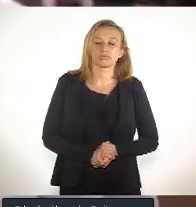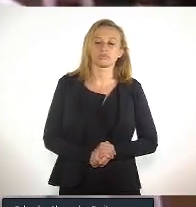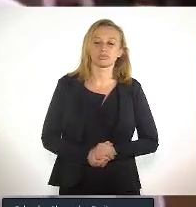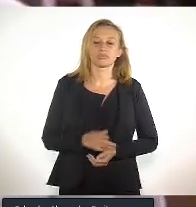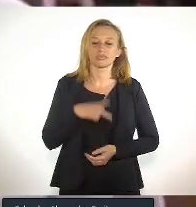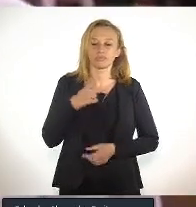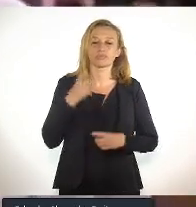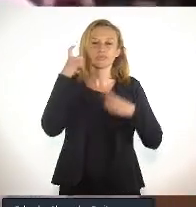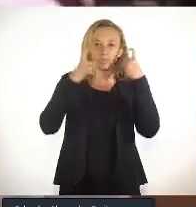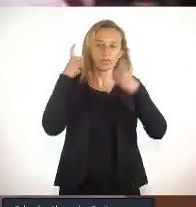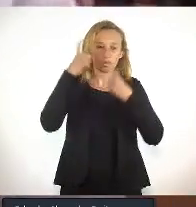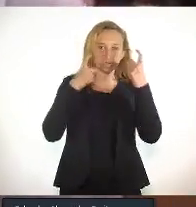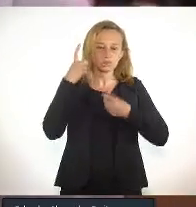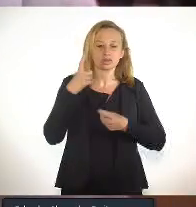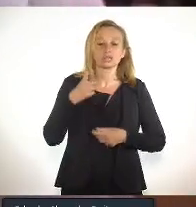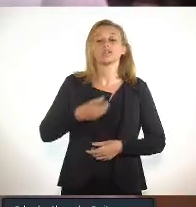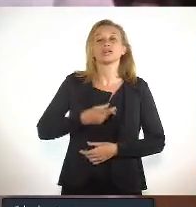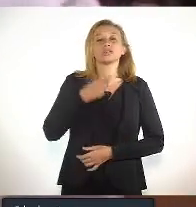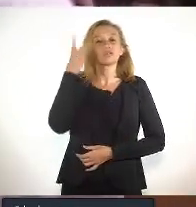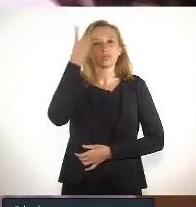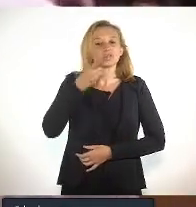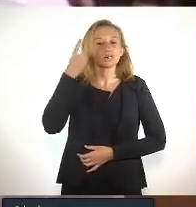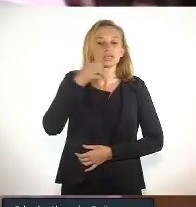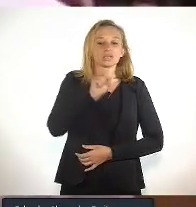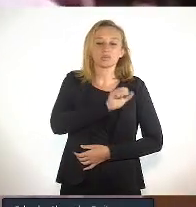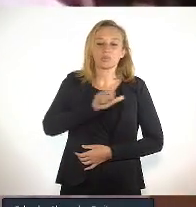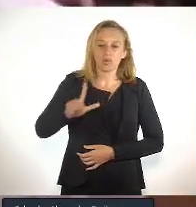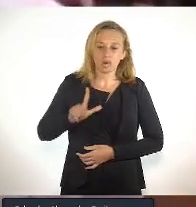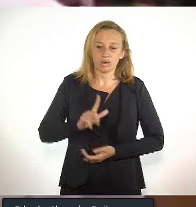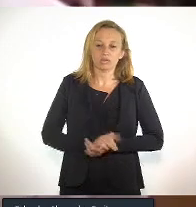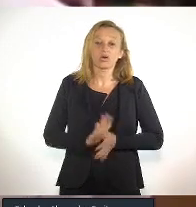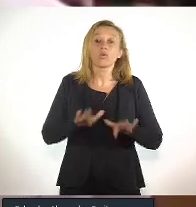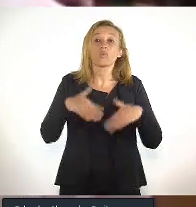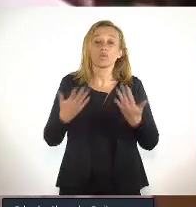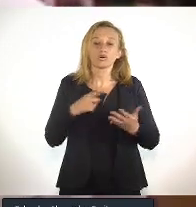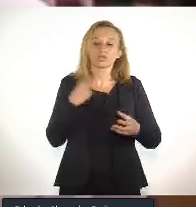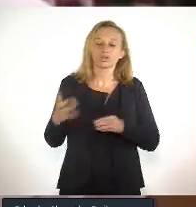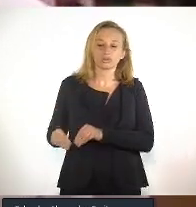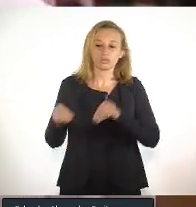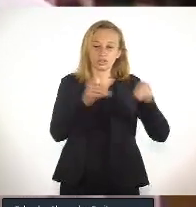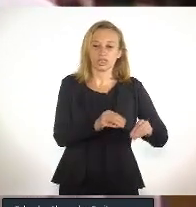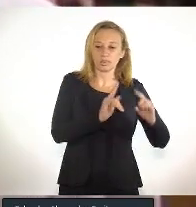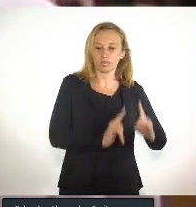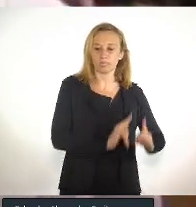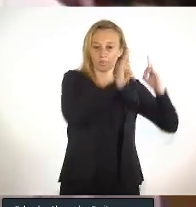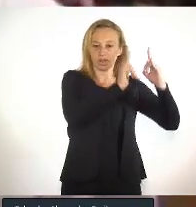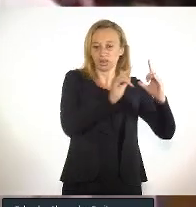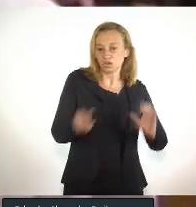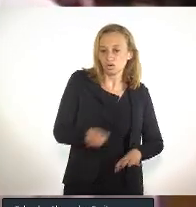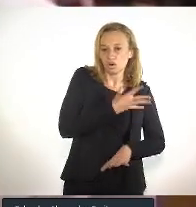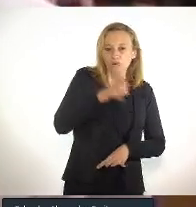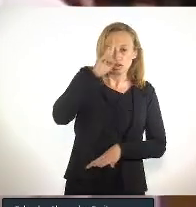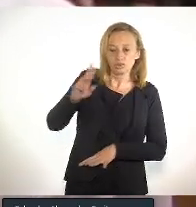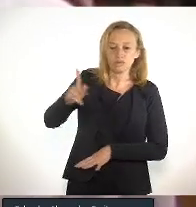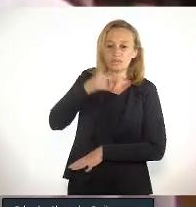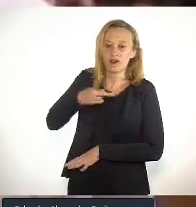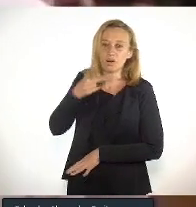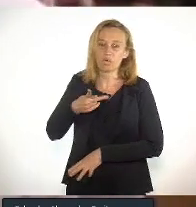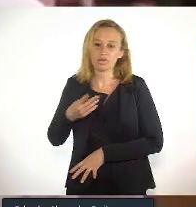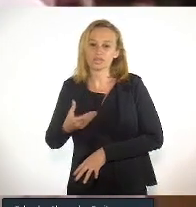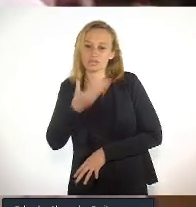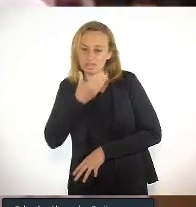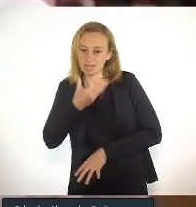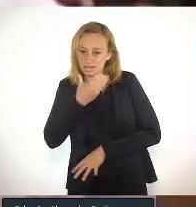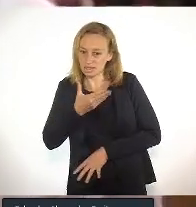preocupação do deputado Samuel Malafaia a respeito de quando que a gente vai se mudar lá para o prédio. O senhor disse que seria em dezembro. Eu só